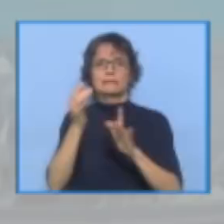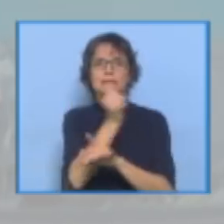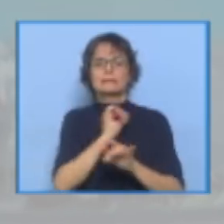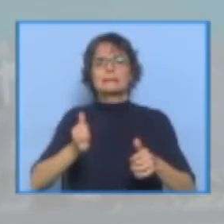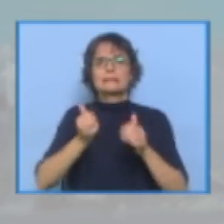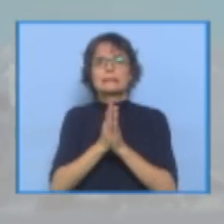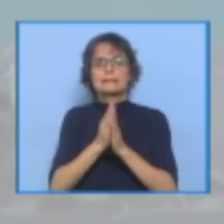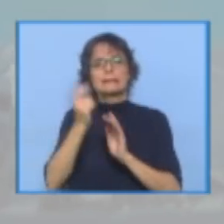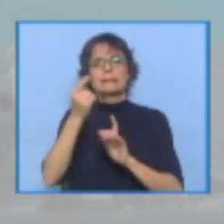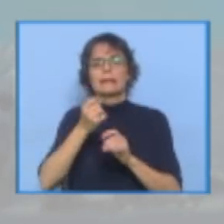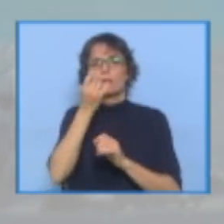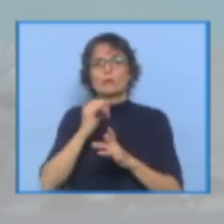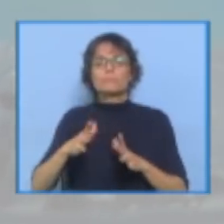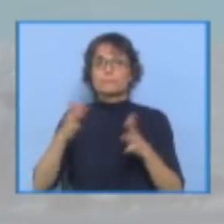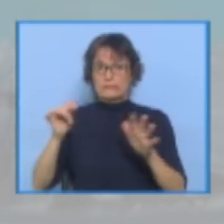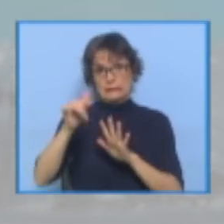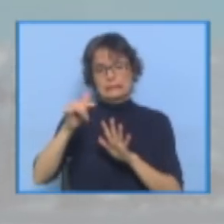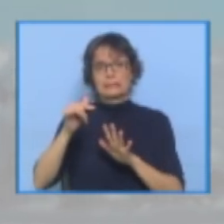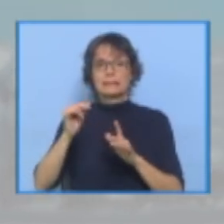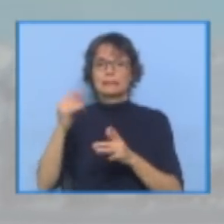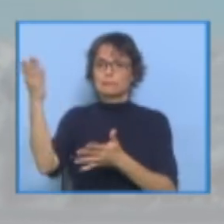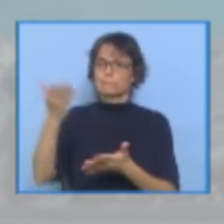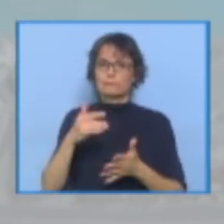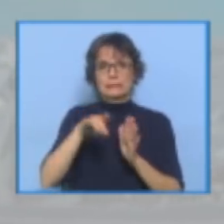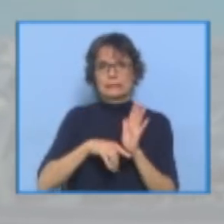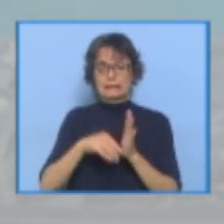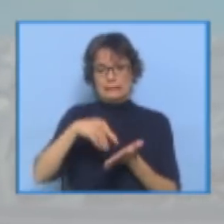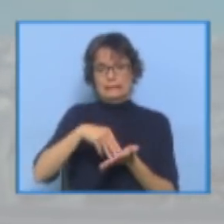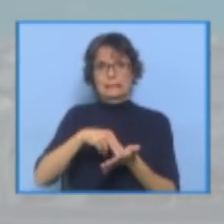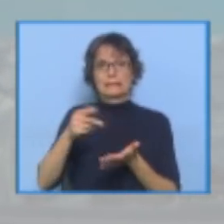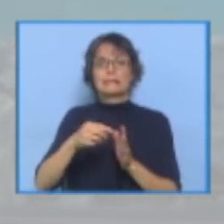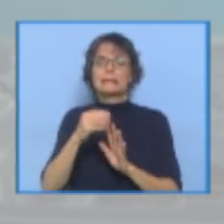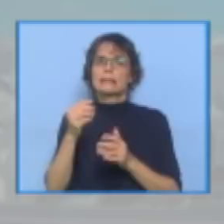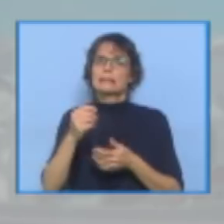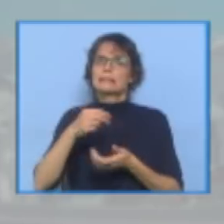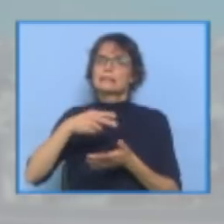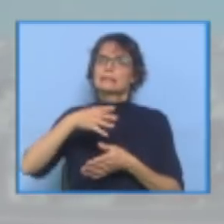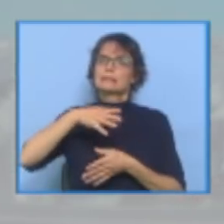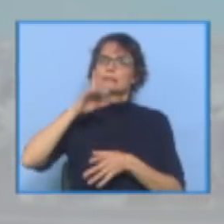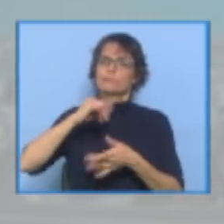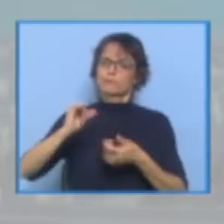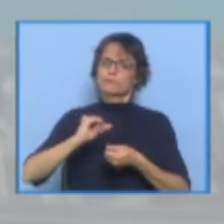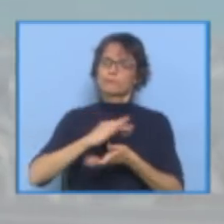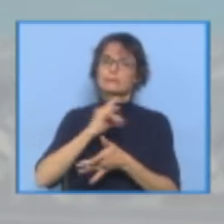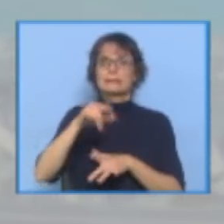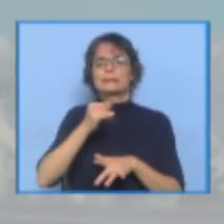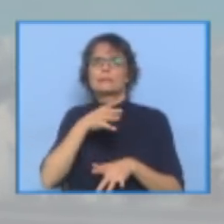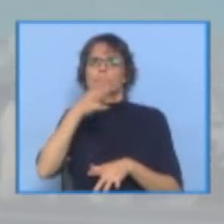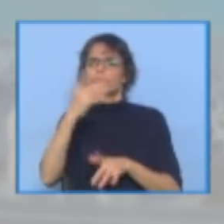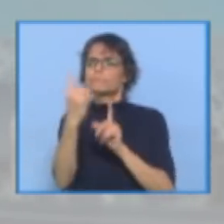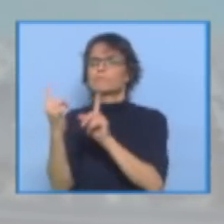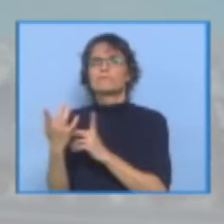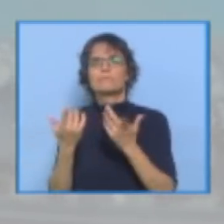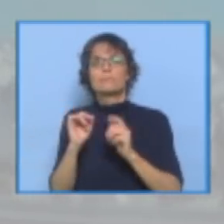vamos apresentar daqui a pouco, contando para isso com a presença da jornalista que vai interpelar cada um dos intervenientes.